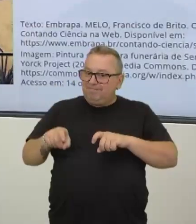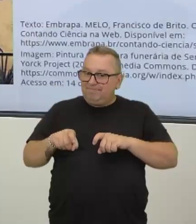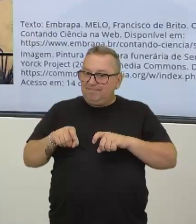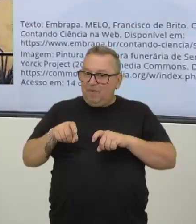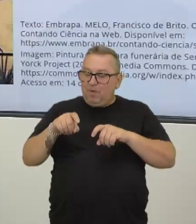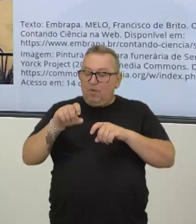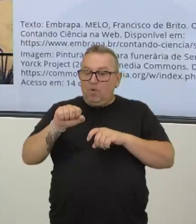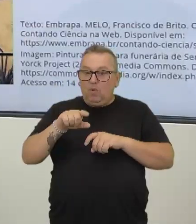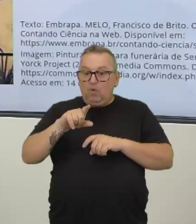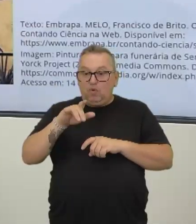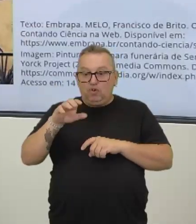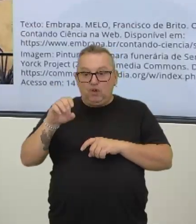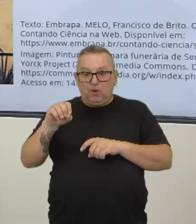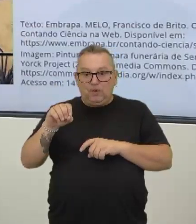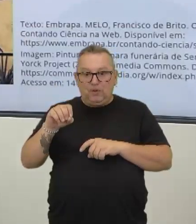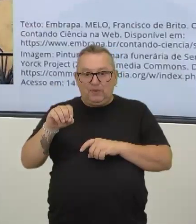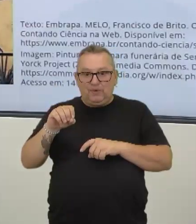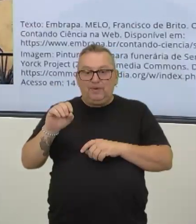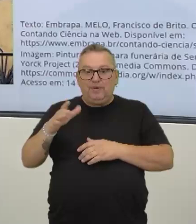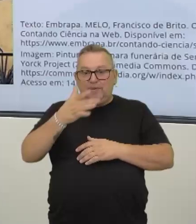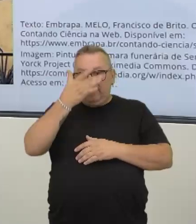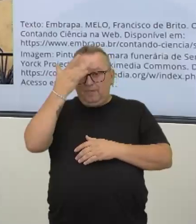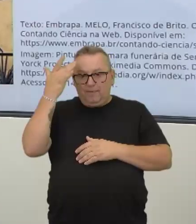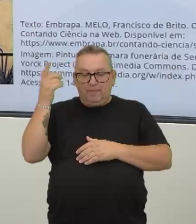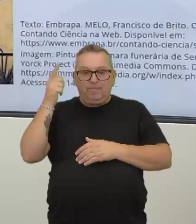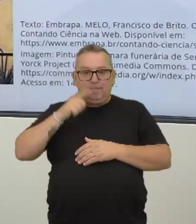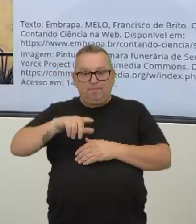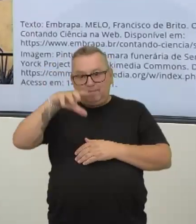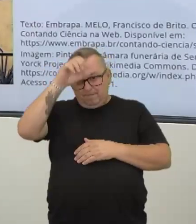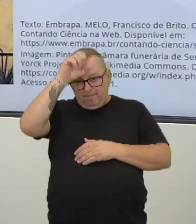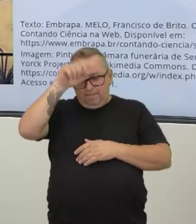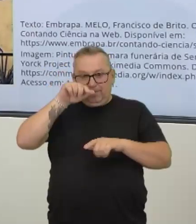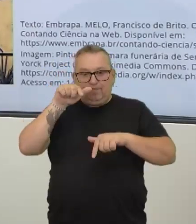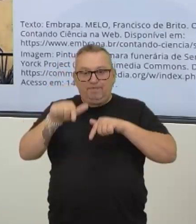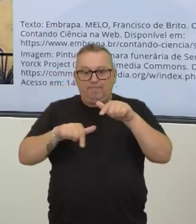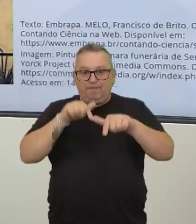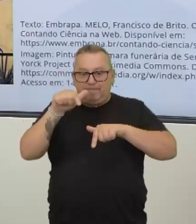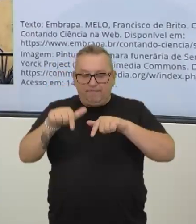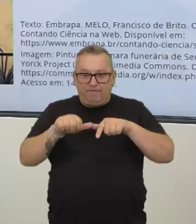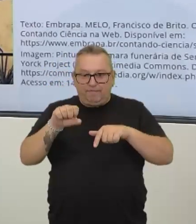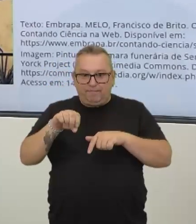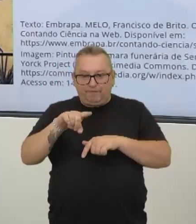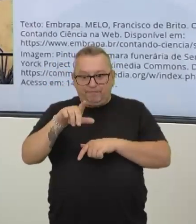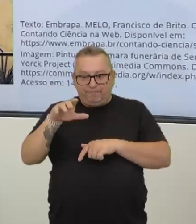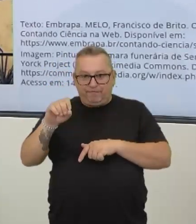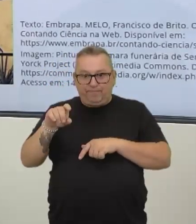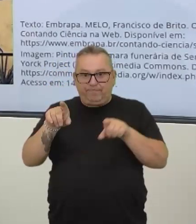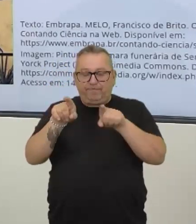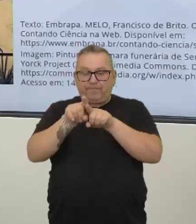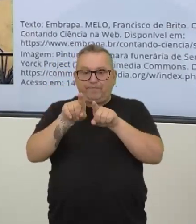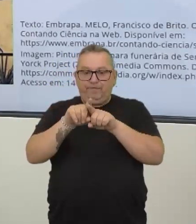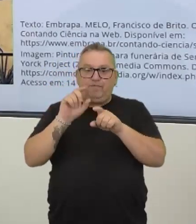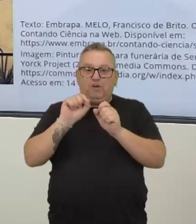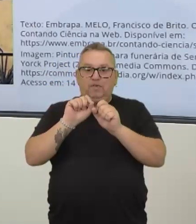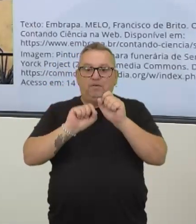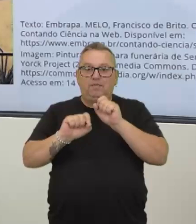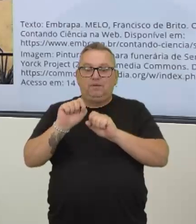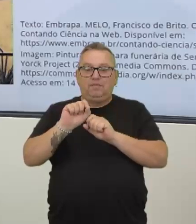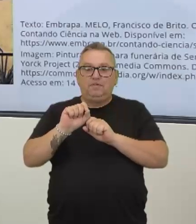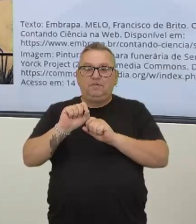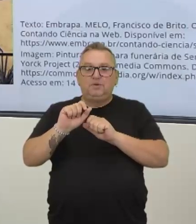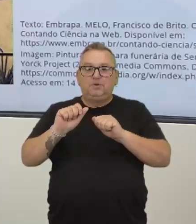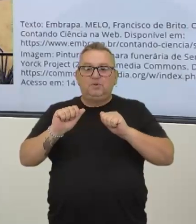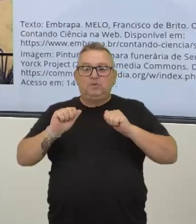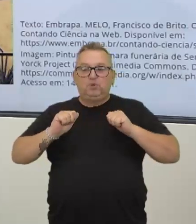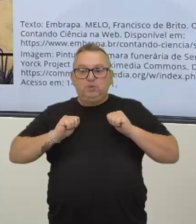no solo. Então, a partir do momento que o ser humano ele aprendeu a trabalhar com o solo, aí ele acaba se tornando sedentário,